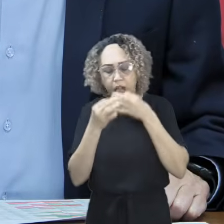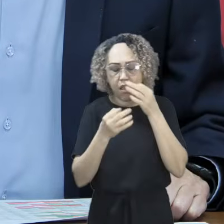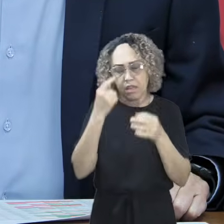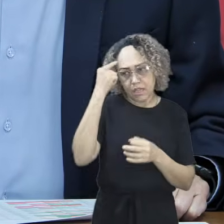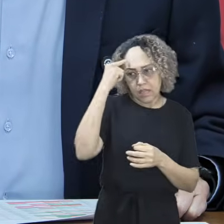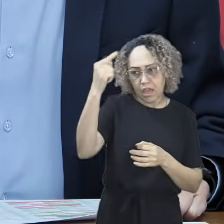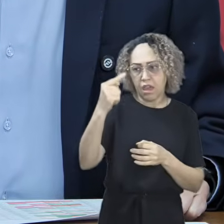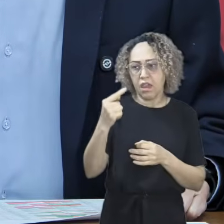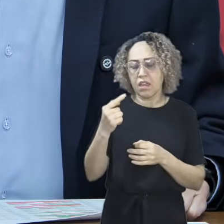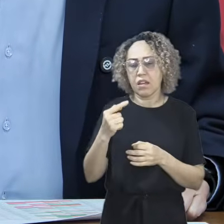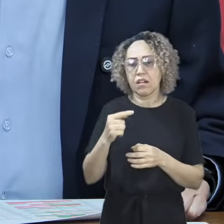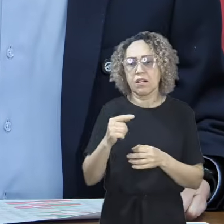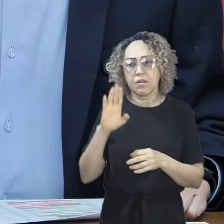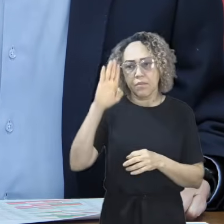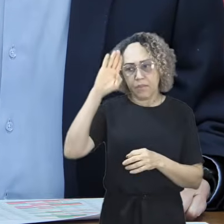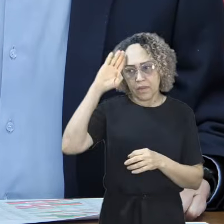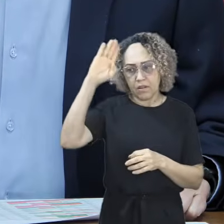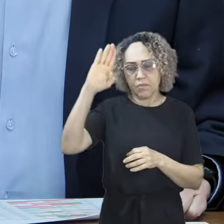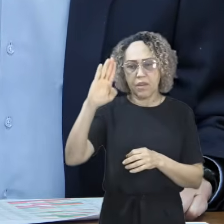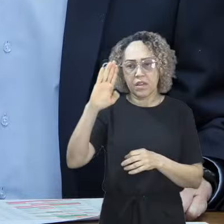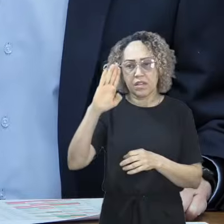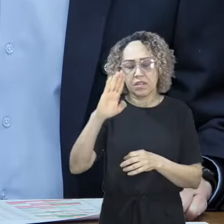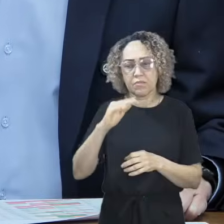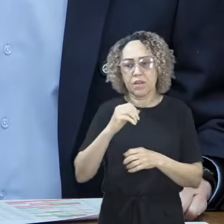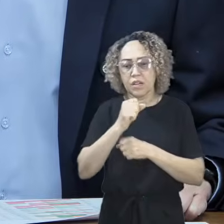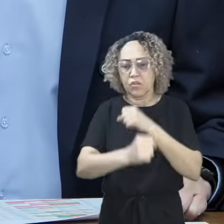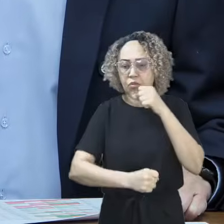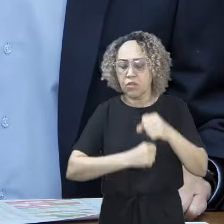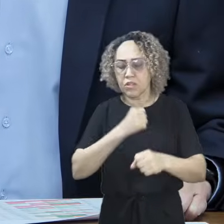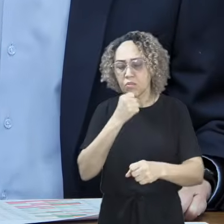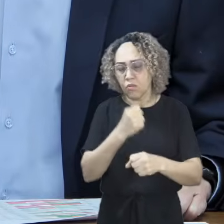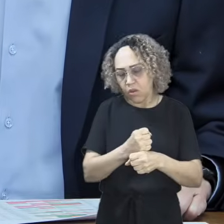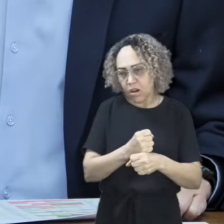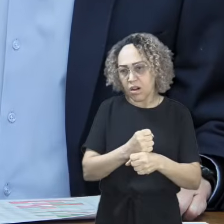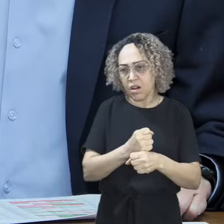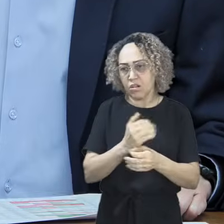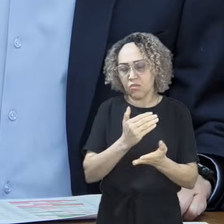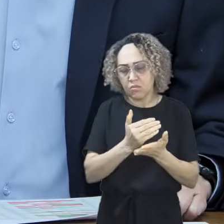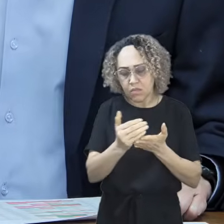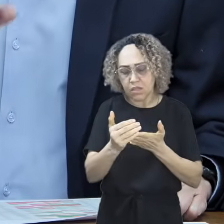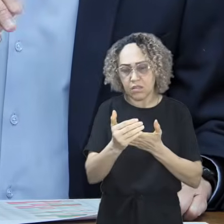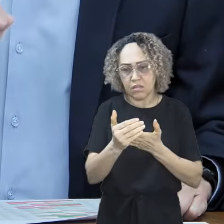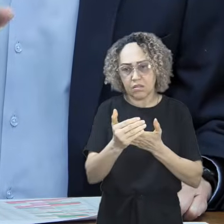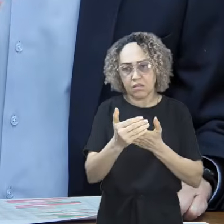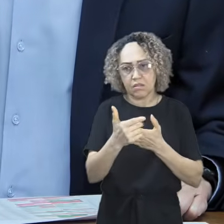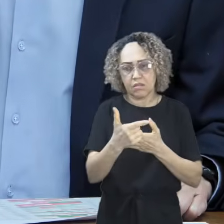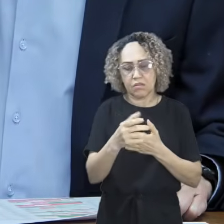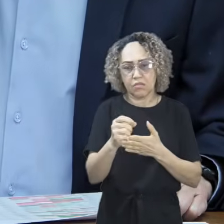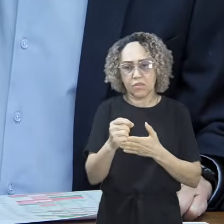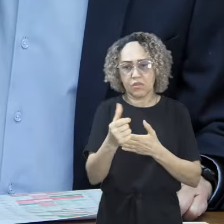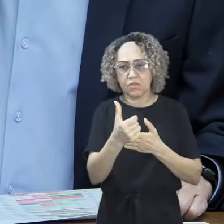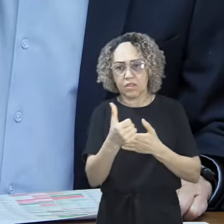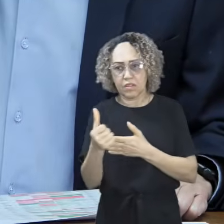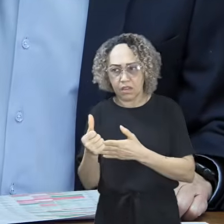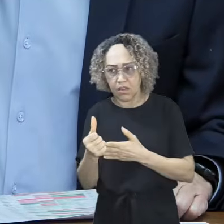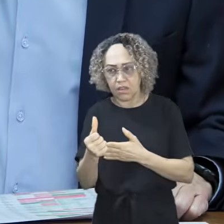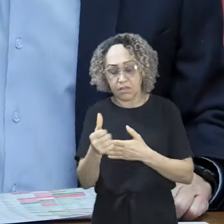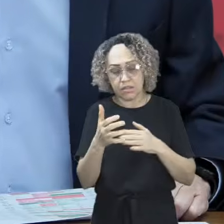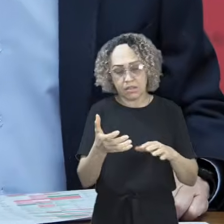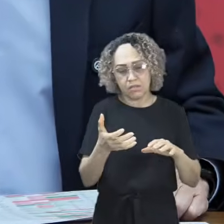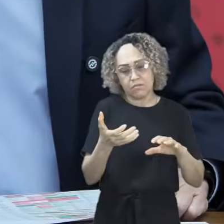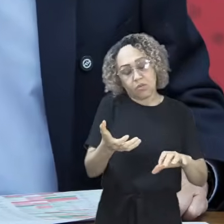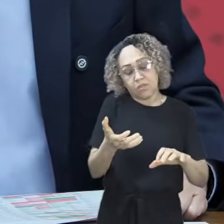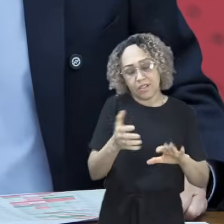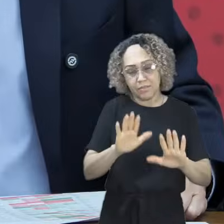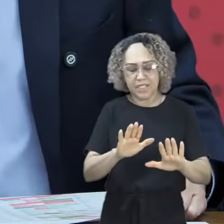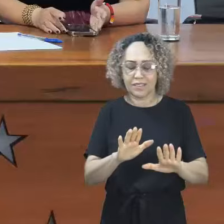um congresso, uma nova mobilização, enfim, mas aí eu já estou entrando na sua seara, fique à vontade.